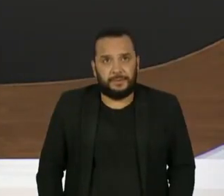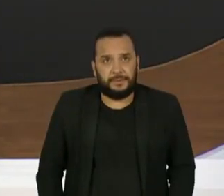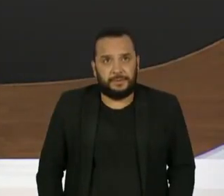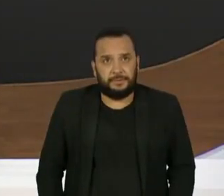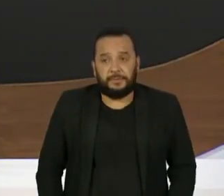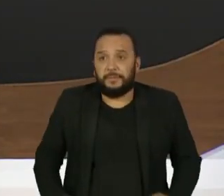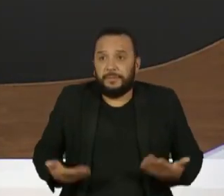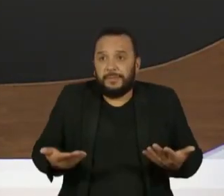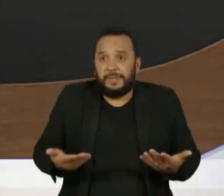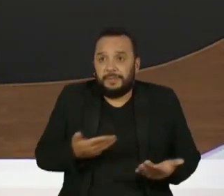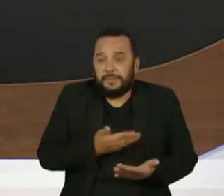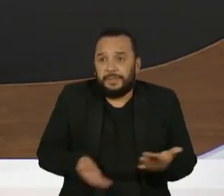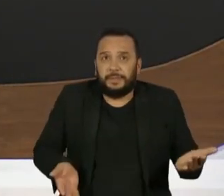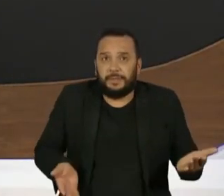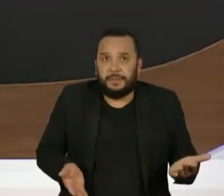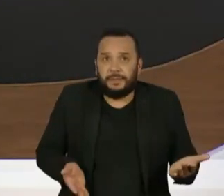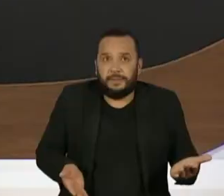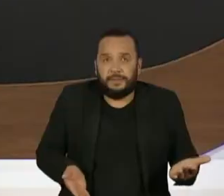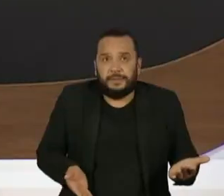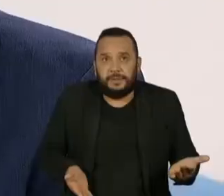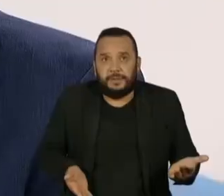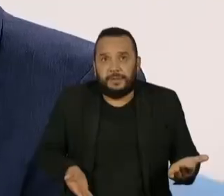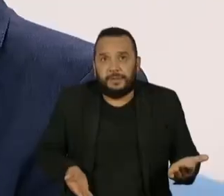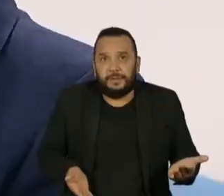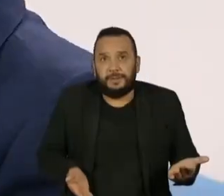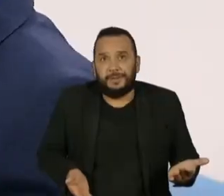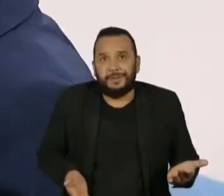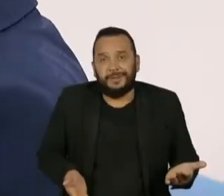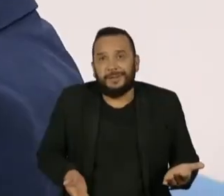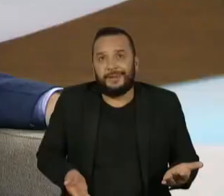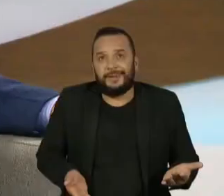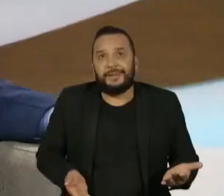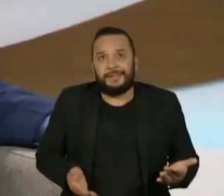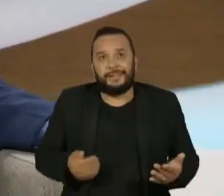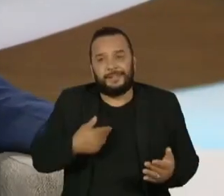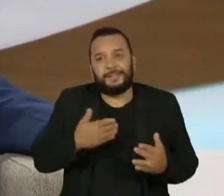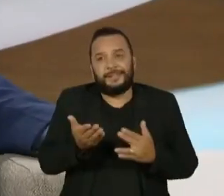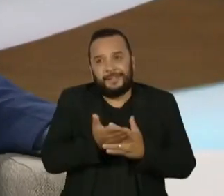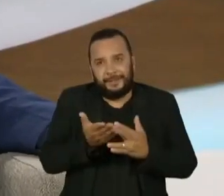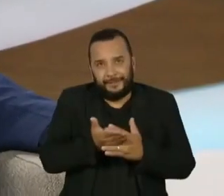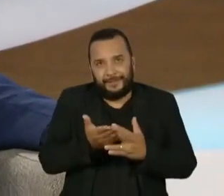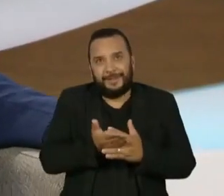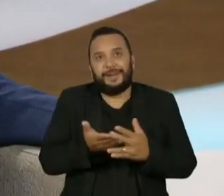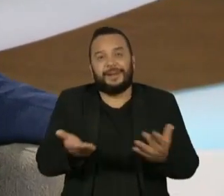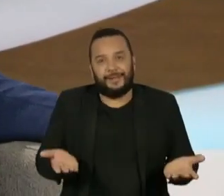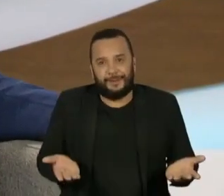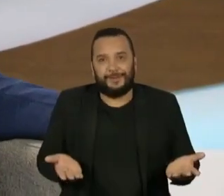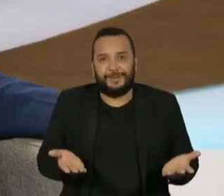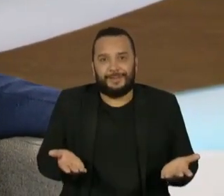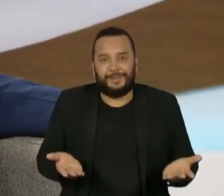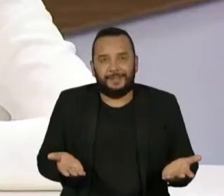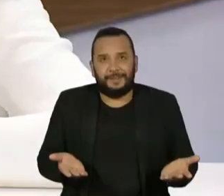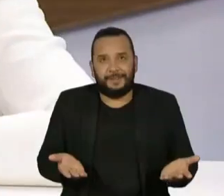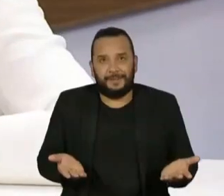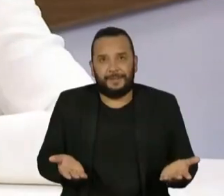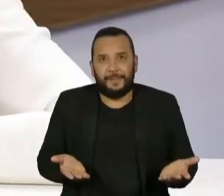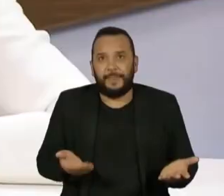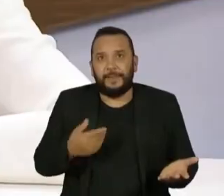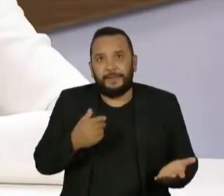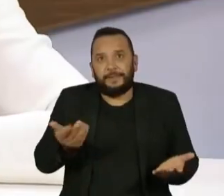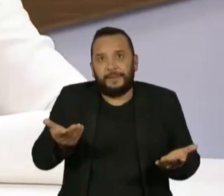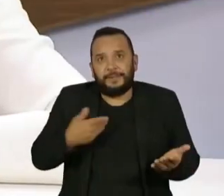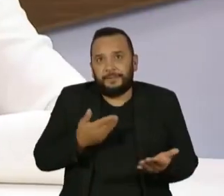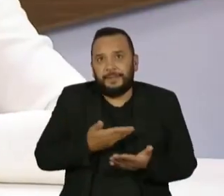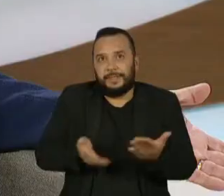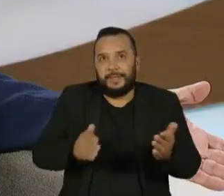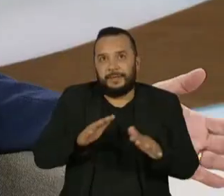Mas ele perdeu. Já estamos no bloco? Eu ia sair para o intervalo, mas... Tem carisma, mas perdeu. E